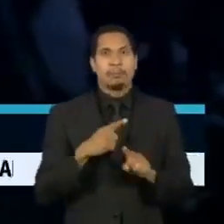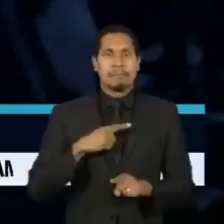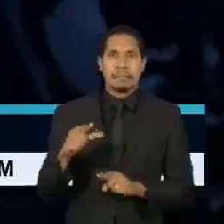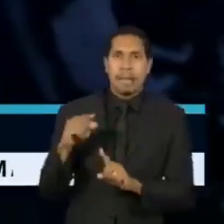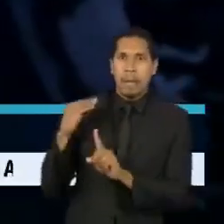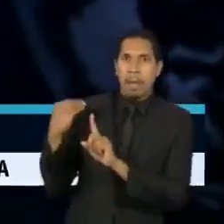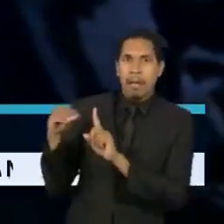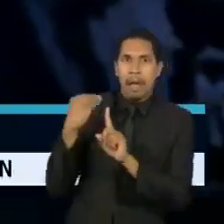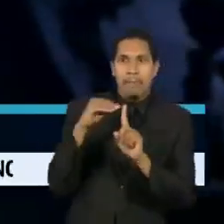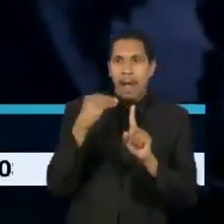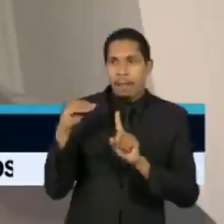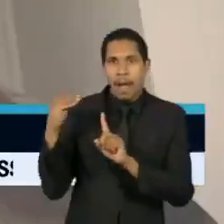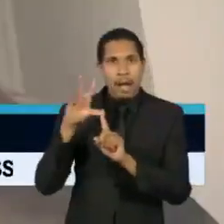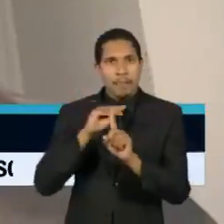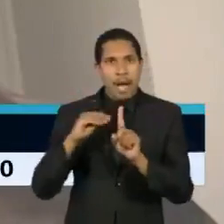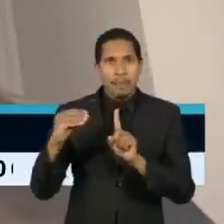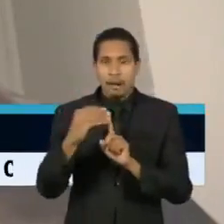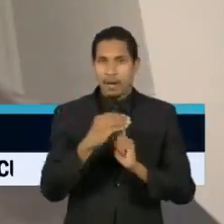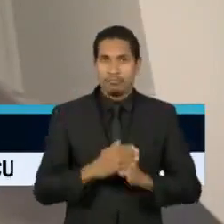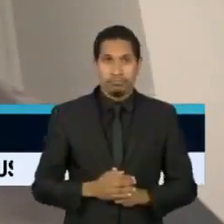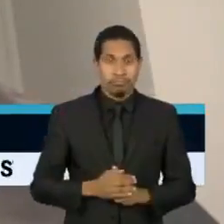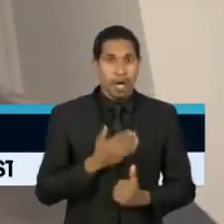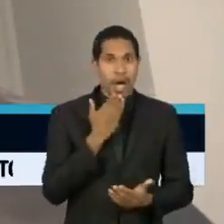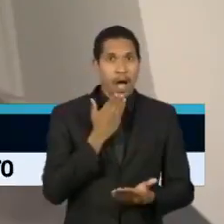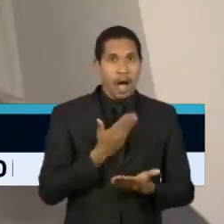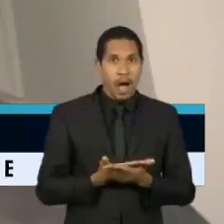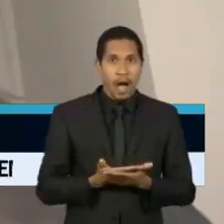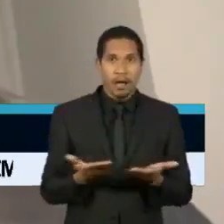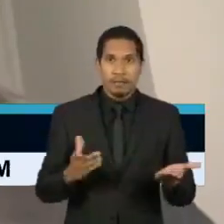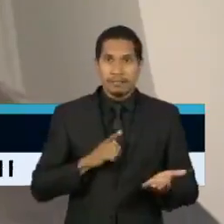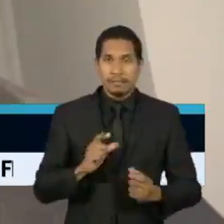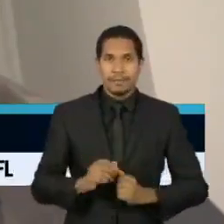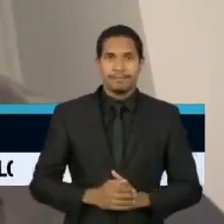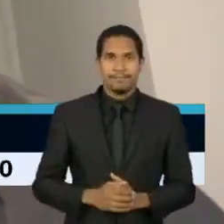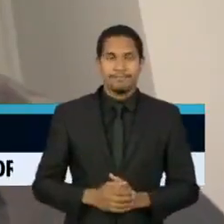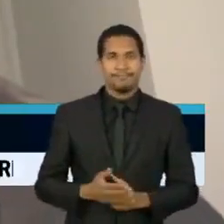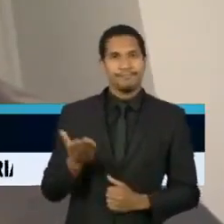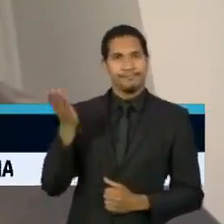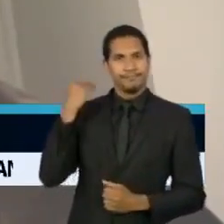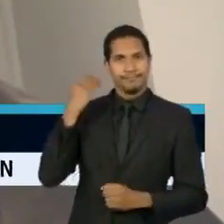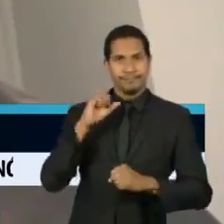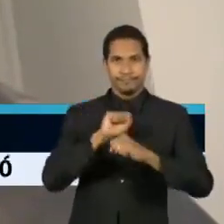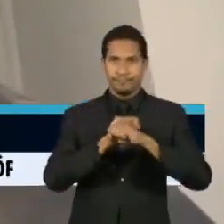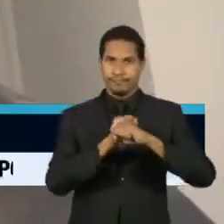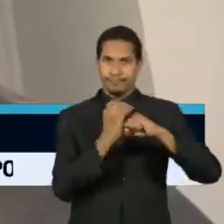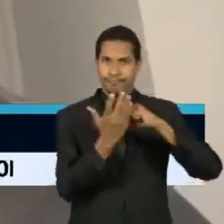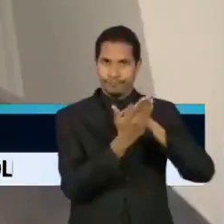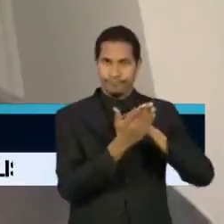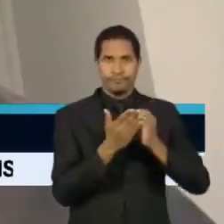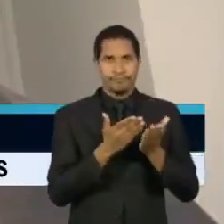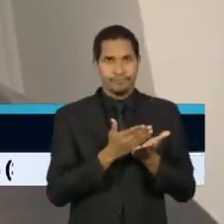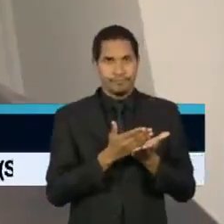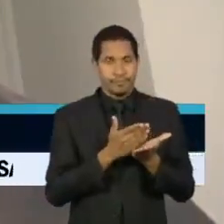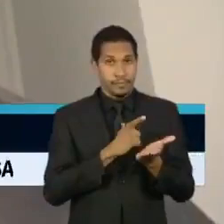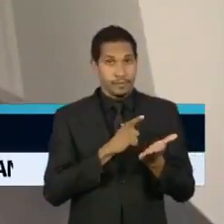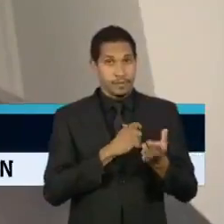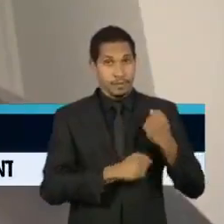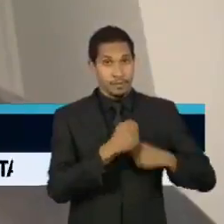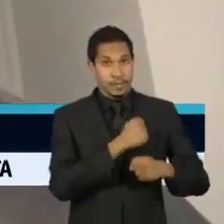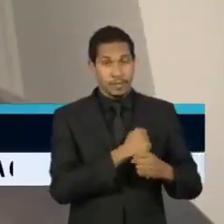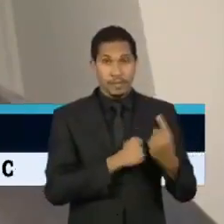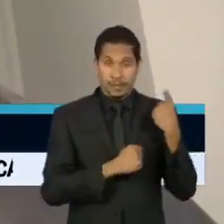conta mais sobre esse escândalo. No começo da pandemia, no ano passado, o governador de Nova York, o